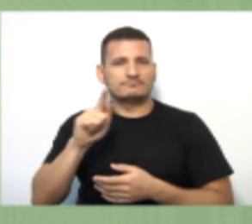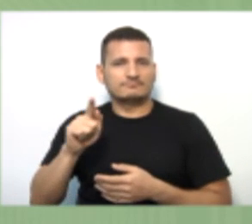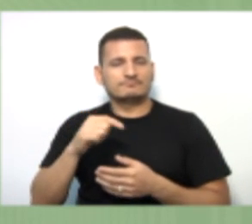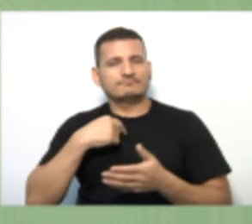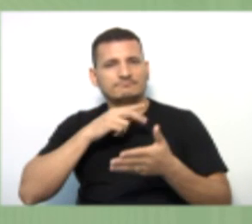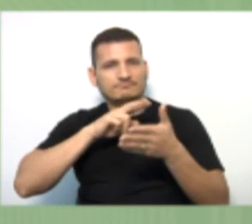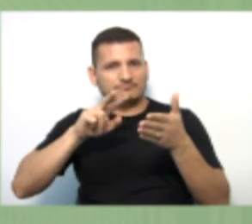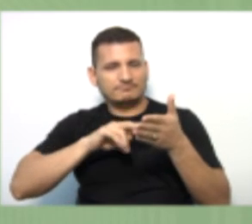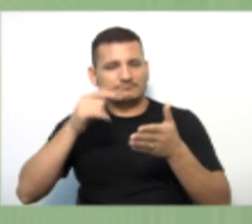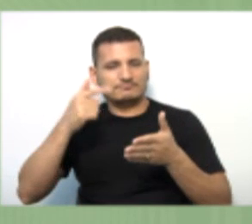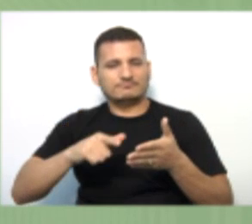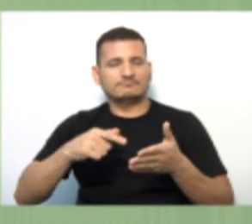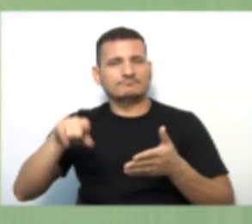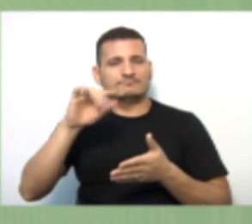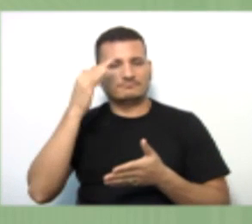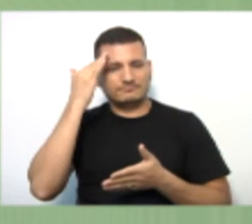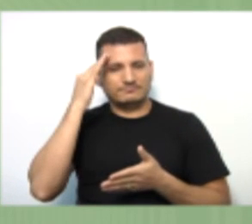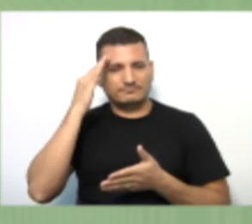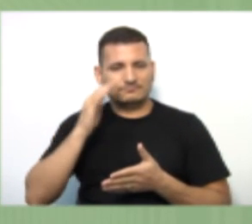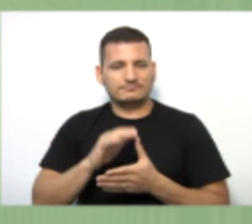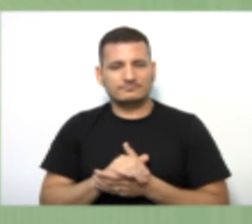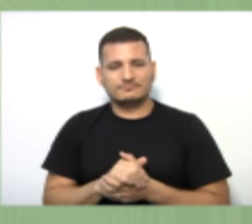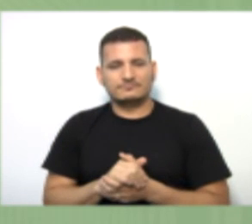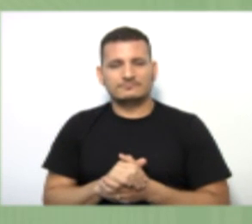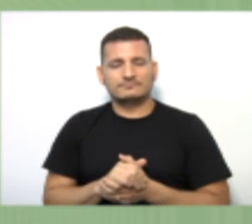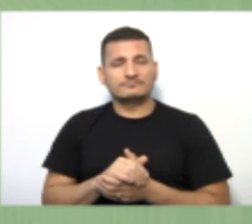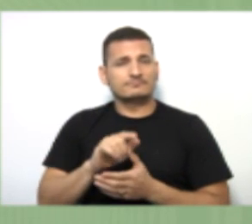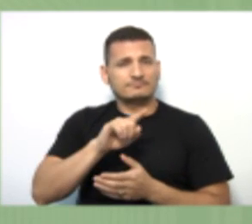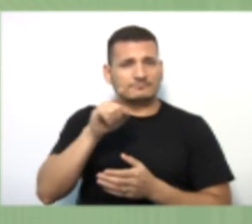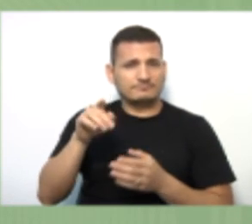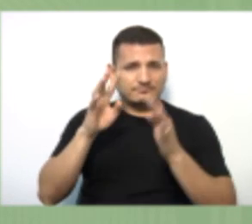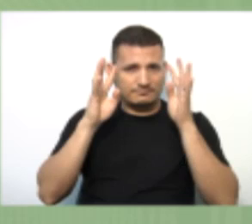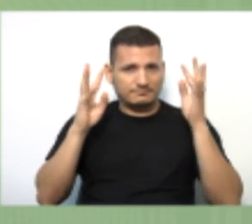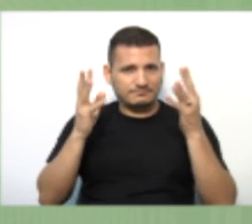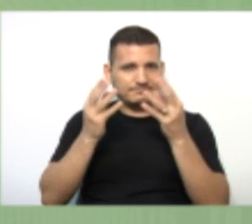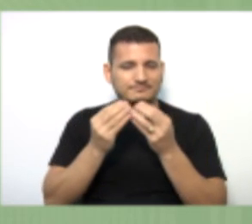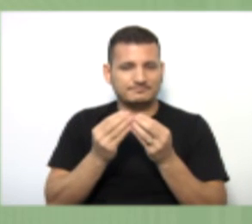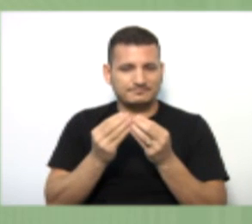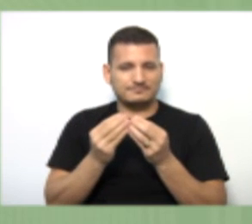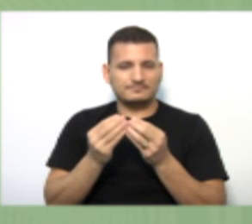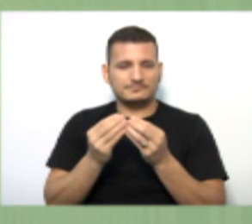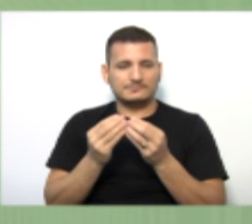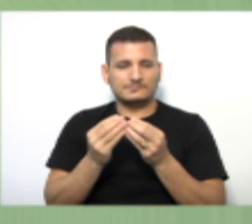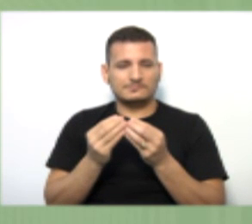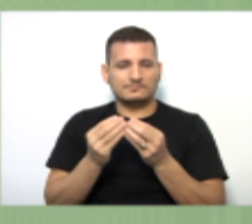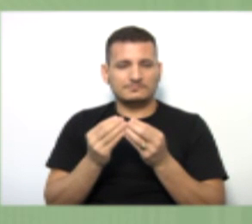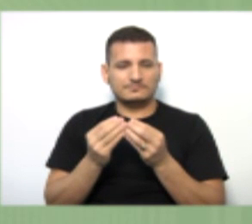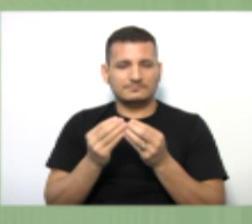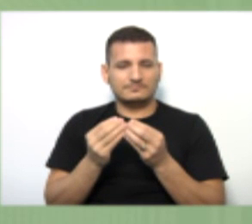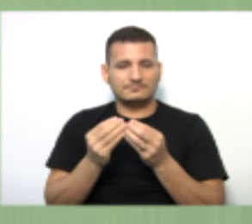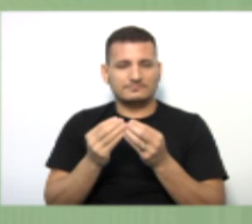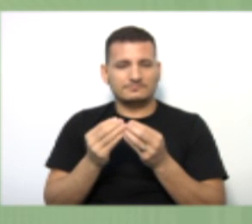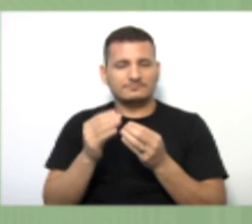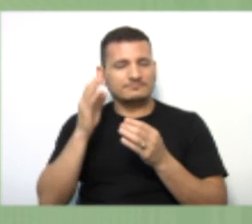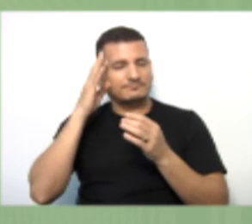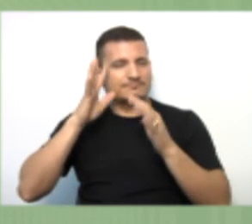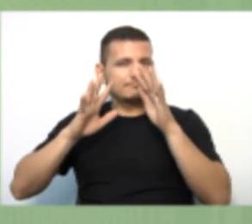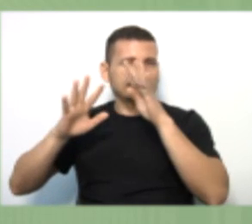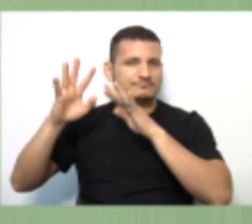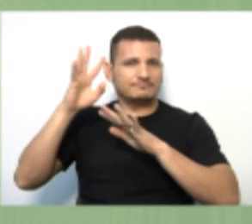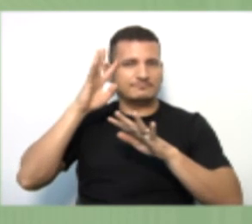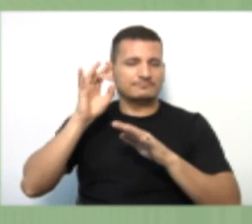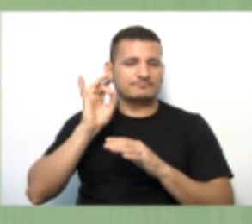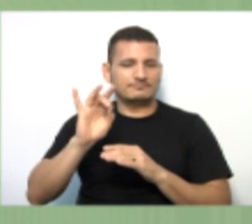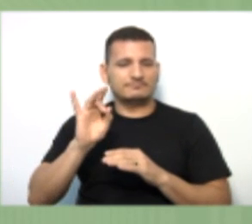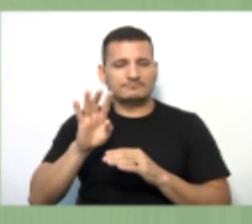novo para que vocês entendam aqui. Quando essas situações abstratas, tá? Que apenas imaginamos